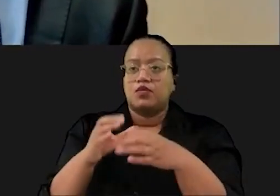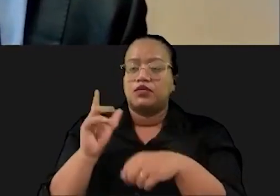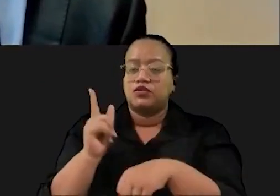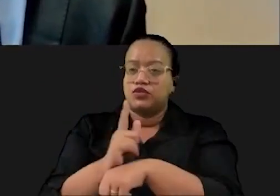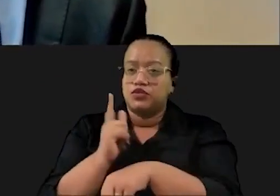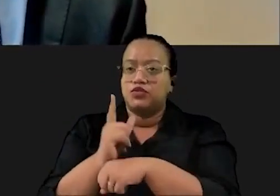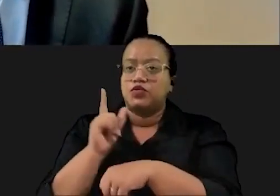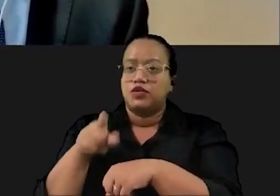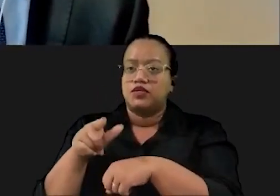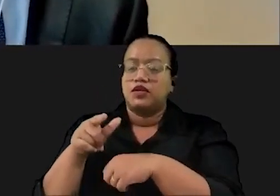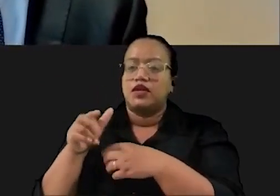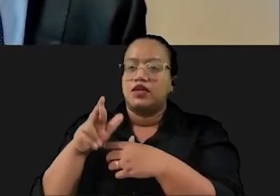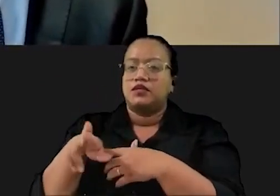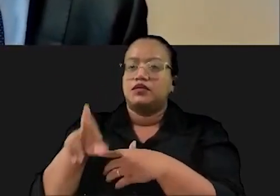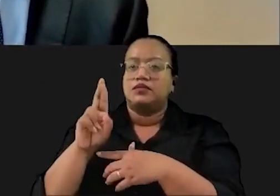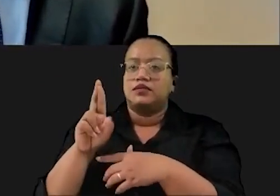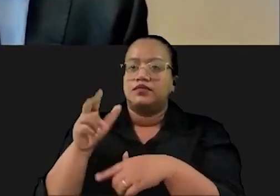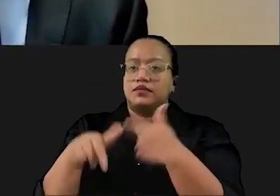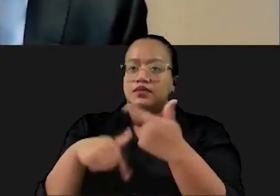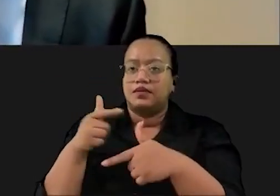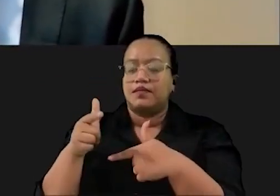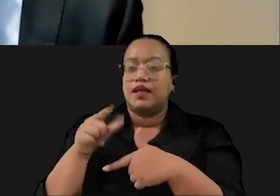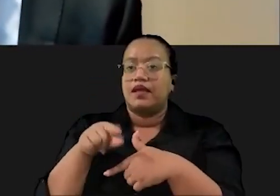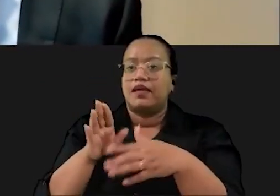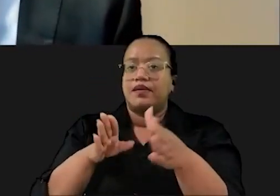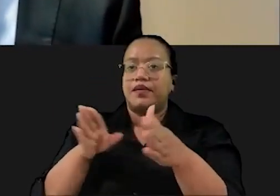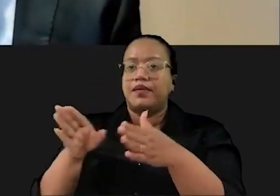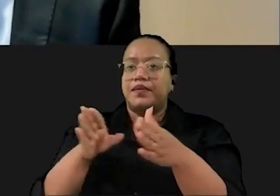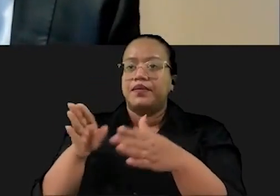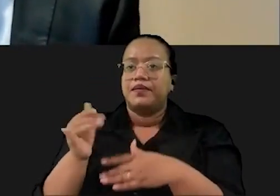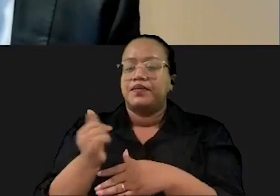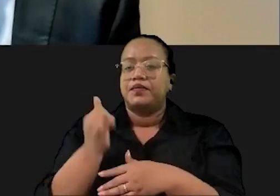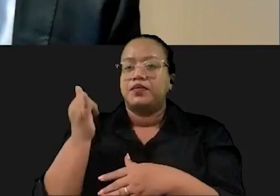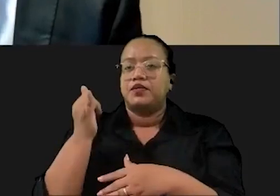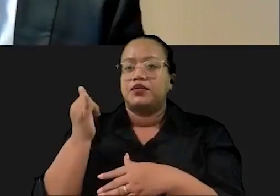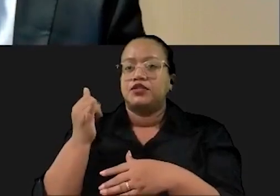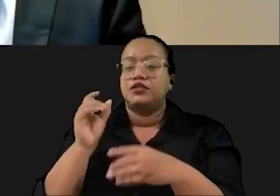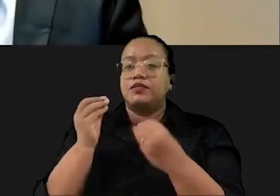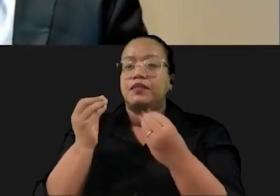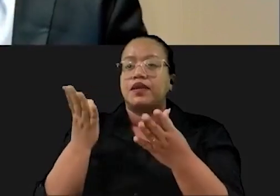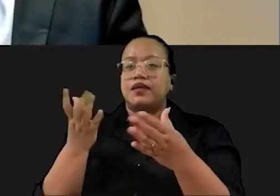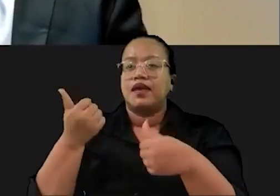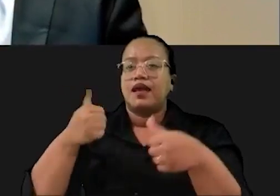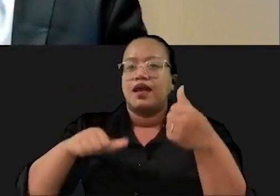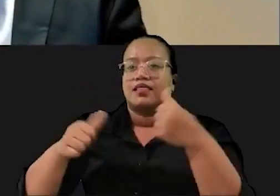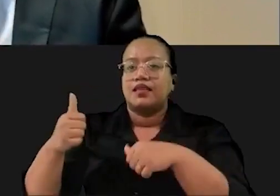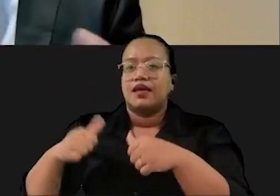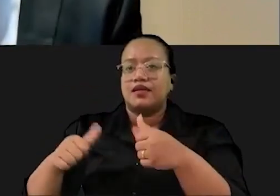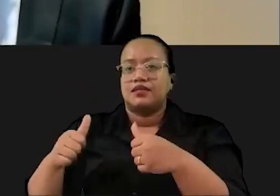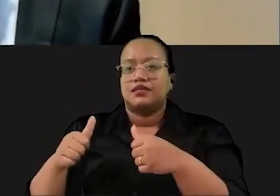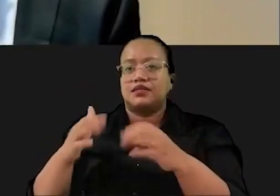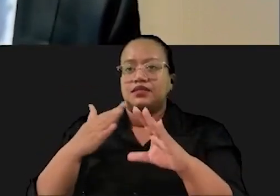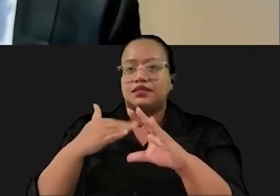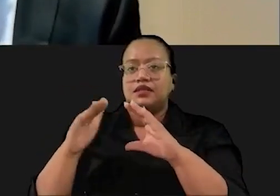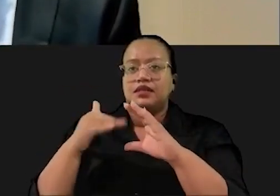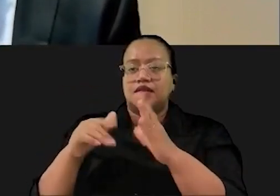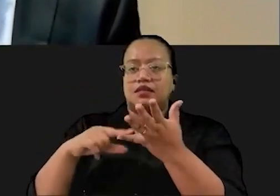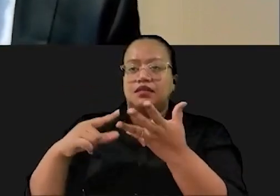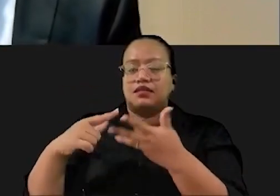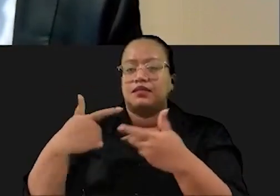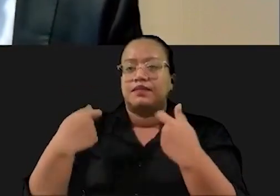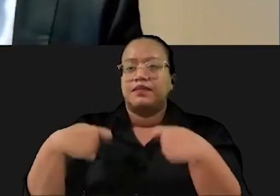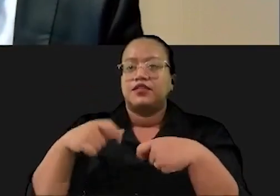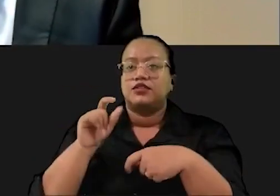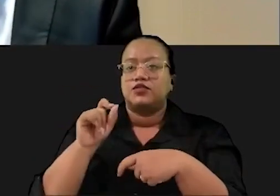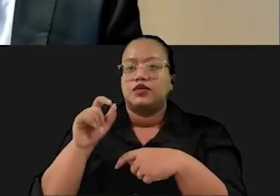fantástico para análise de demandas para o PJE, porque pelos comitês gestores é possível ter uma visão holística das